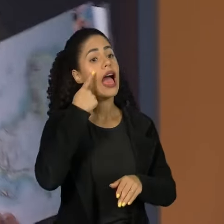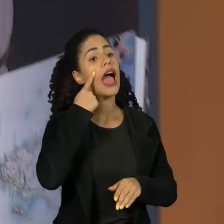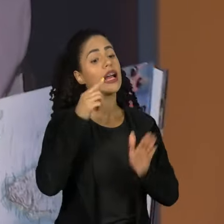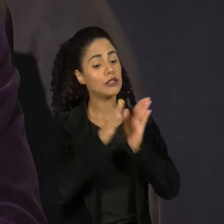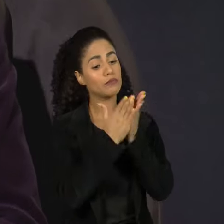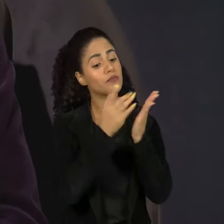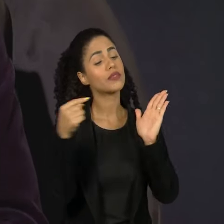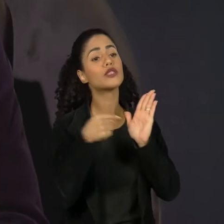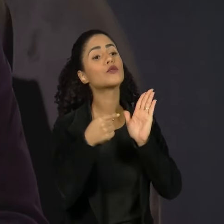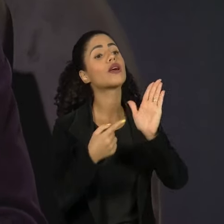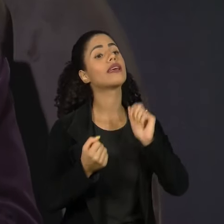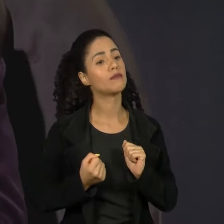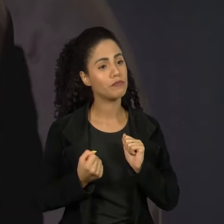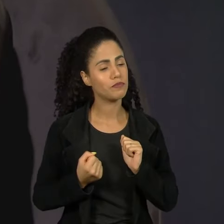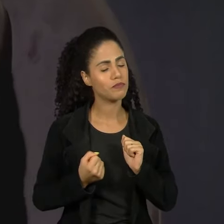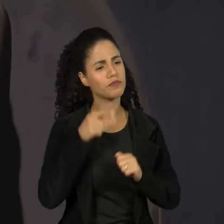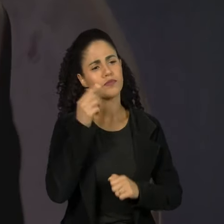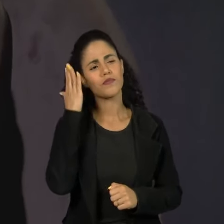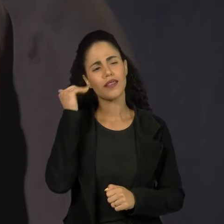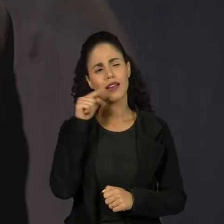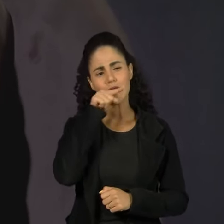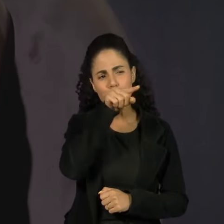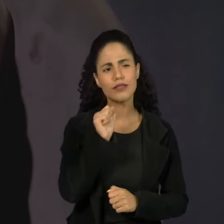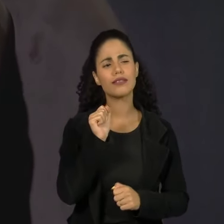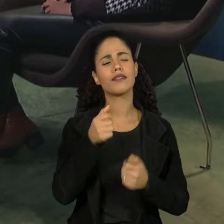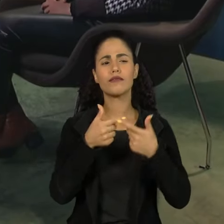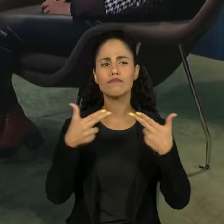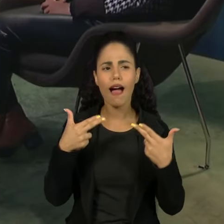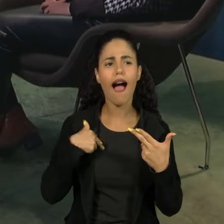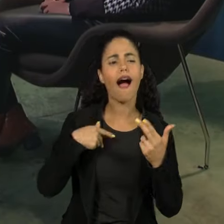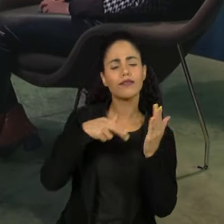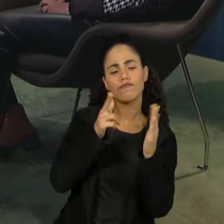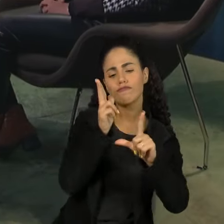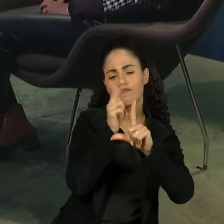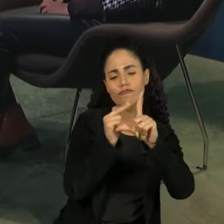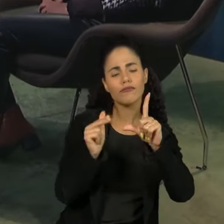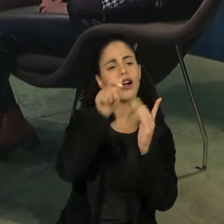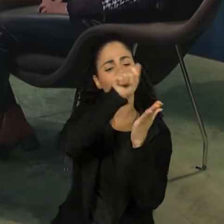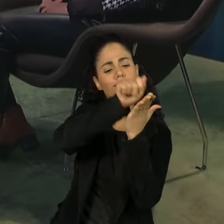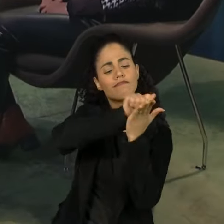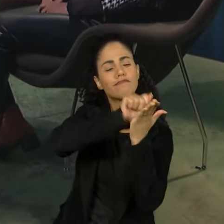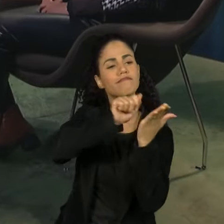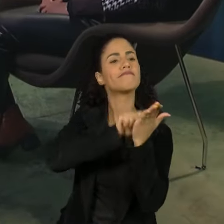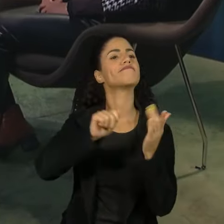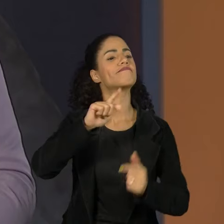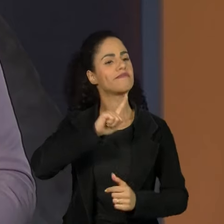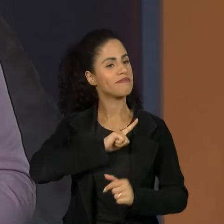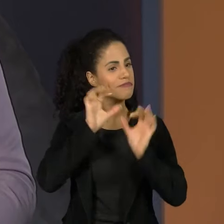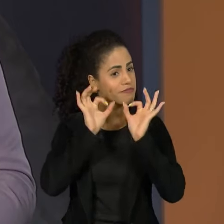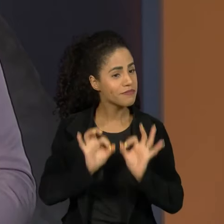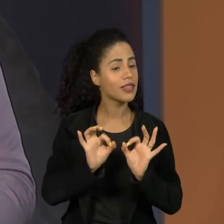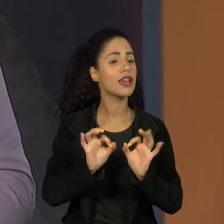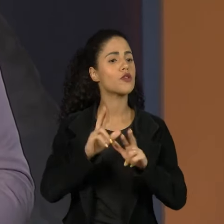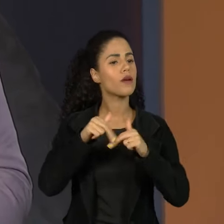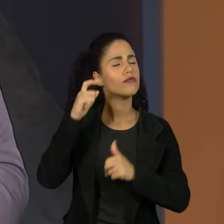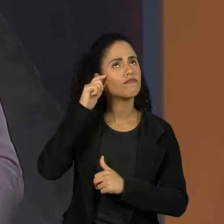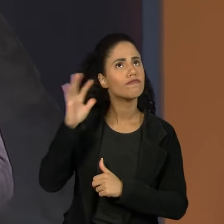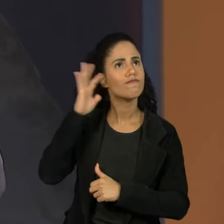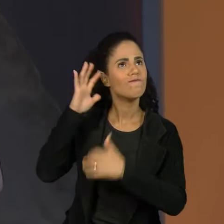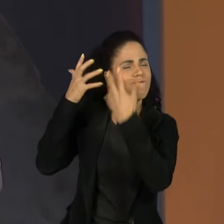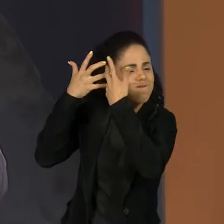viu, professor Carlos? Fiquei sabendo que o senhor andou fazendo algumas artes, né? E que justamente por pensar